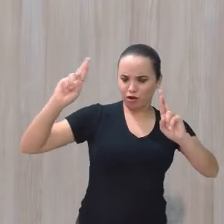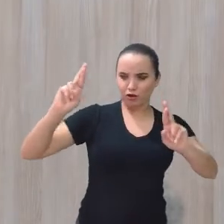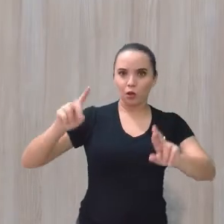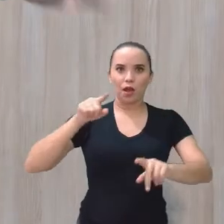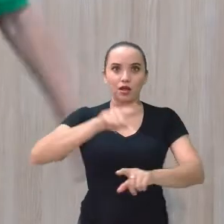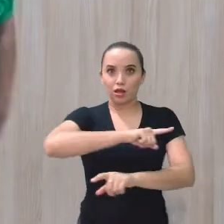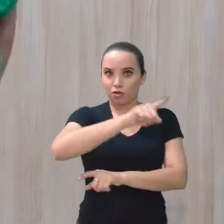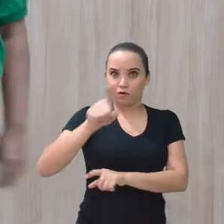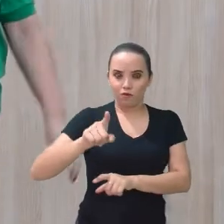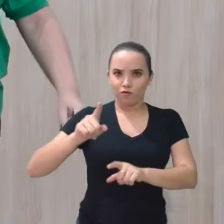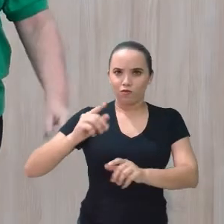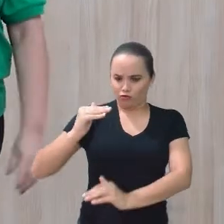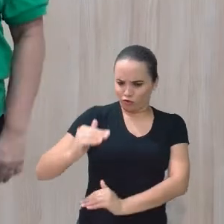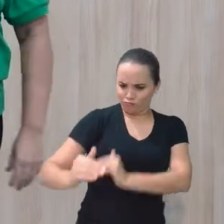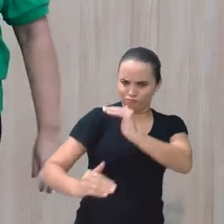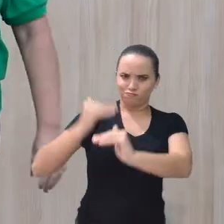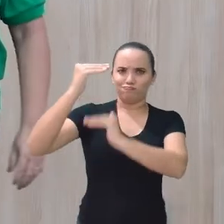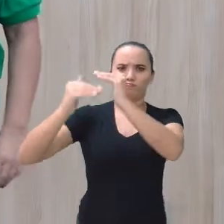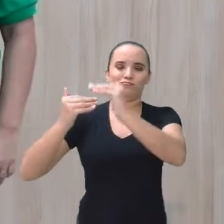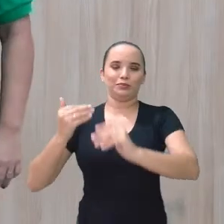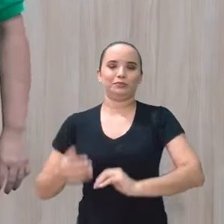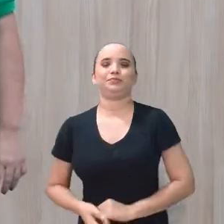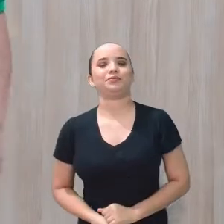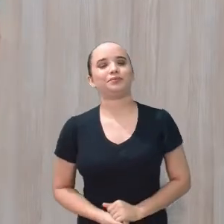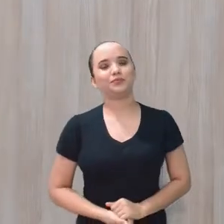boom na vida de cada um de vocês.